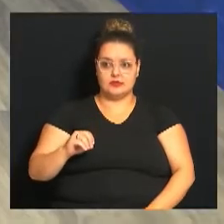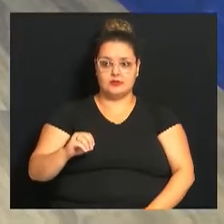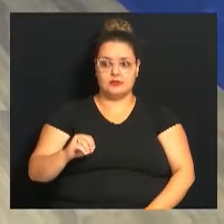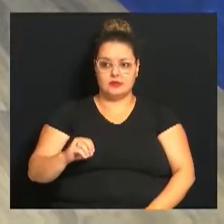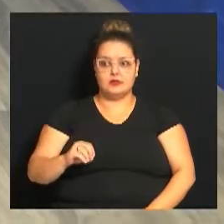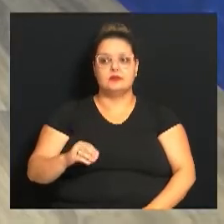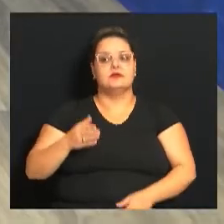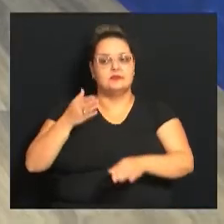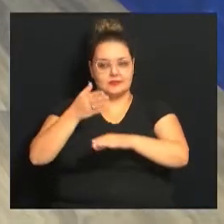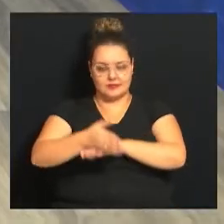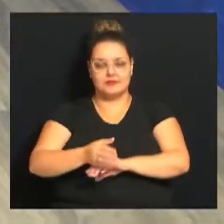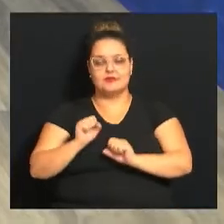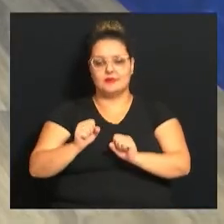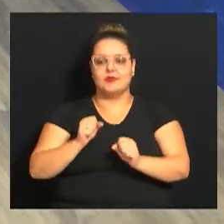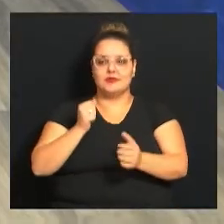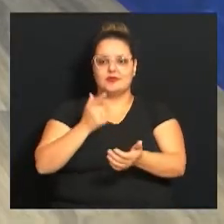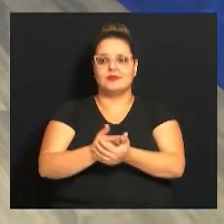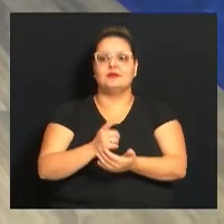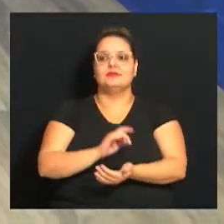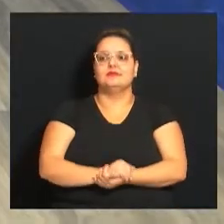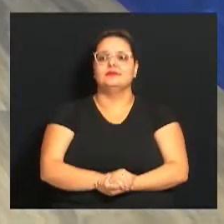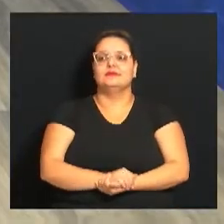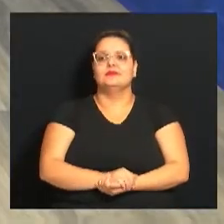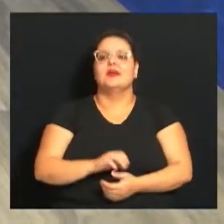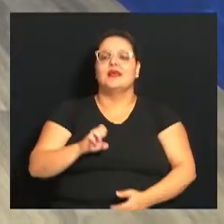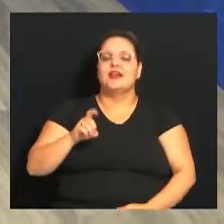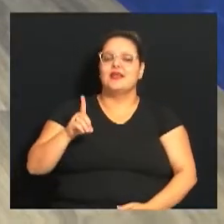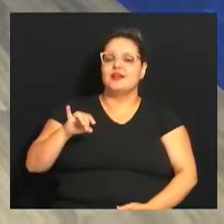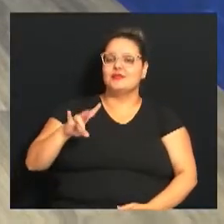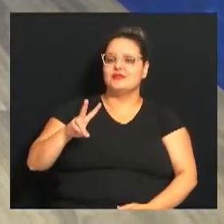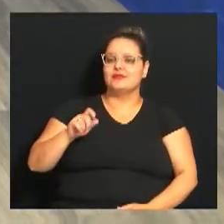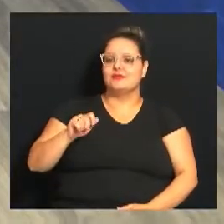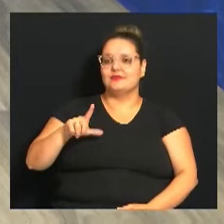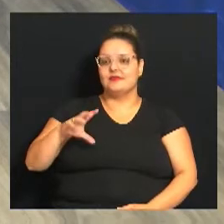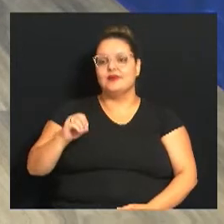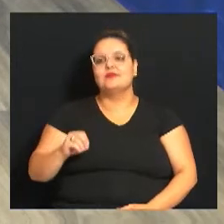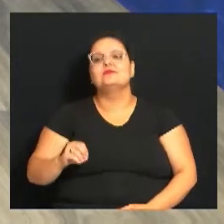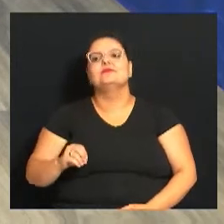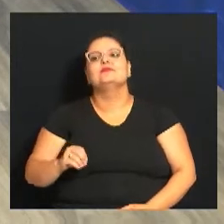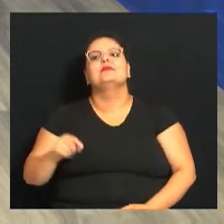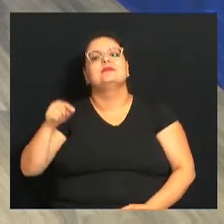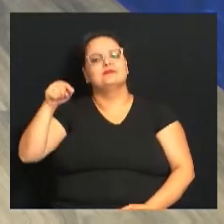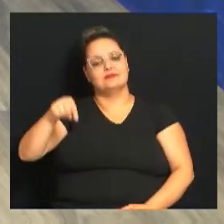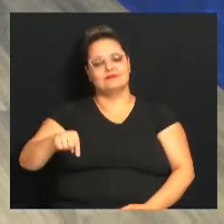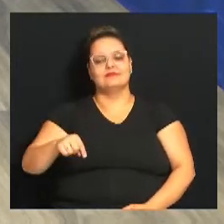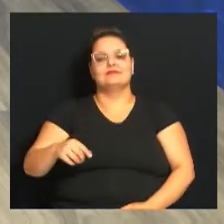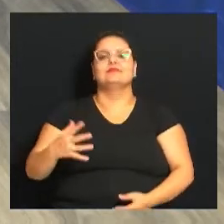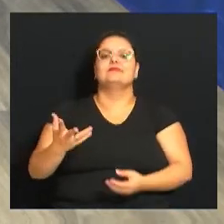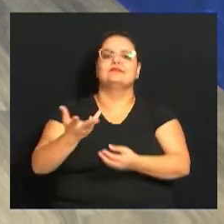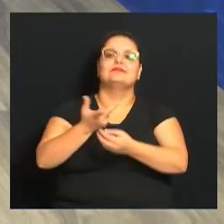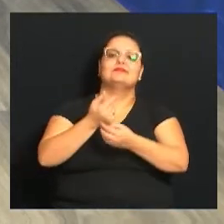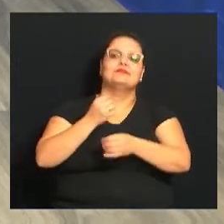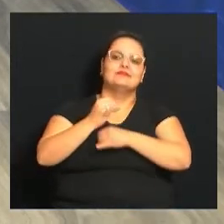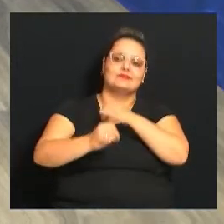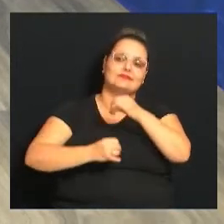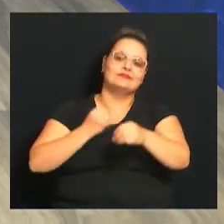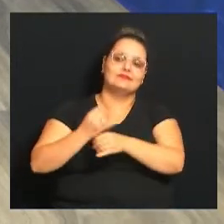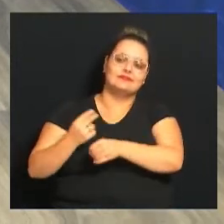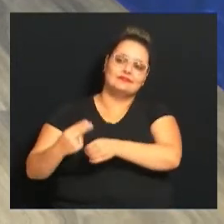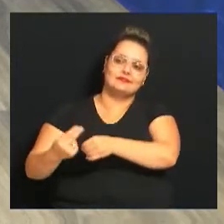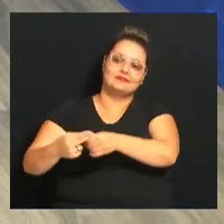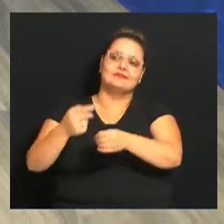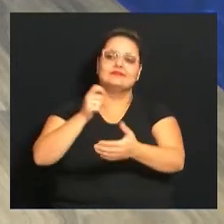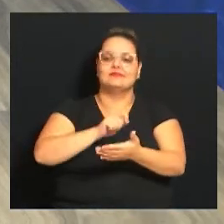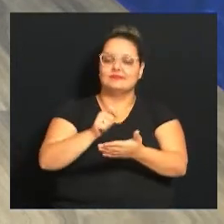lá, já pode comprar o seu. Edivaldo Silva, diretor da Zaffer na América Latina, mestre em artes e multimeios pela Unicamp e autor do livro